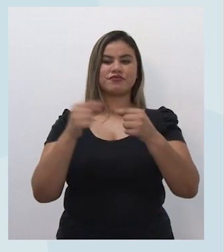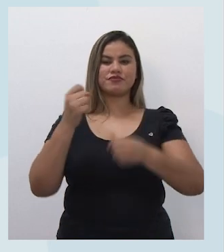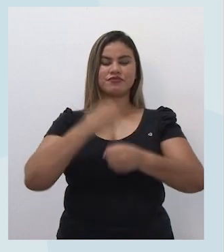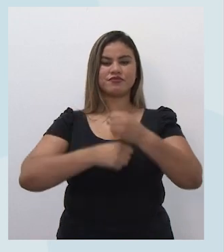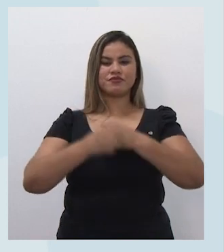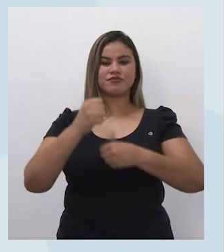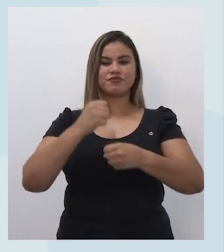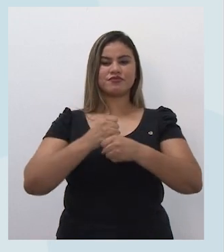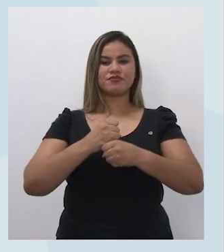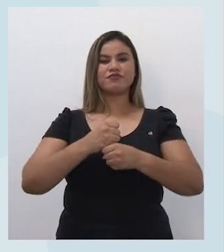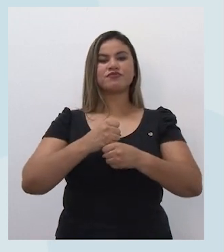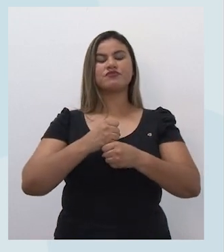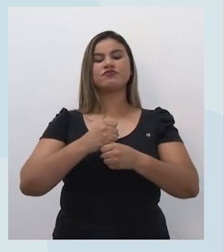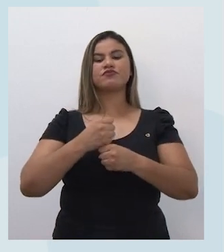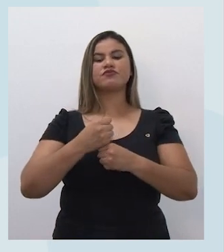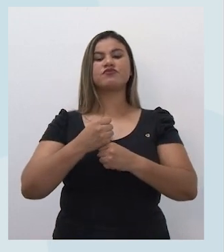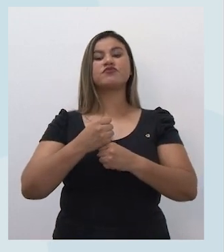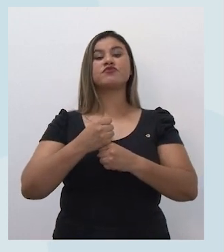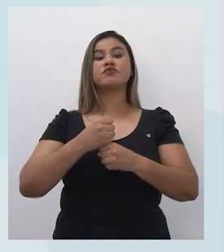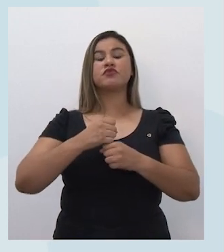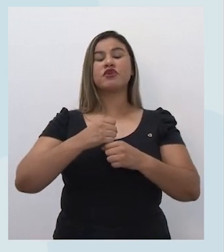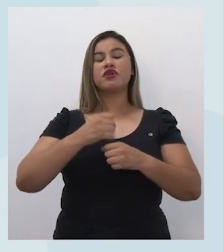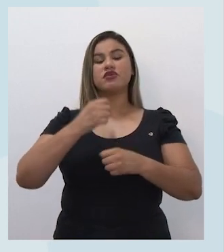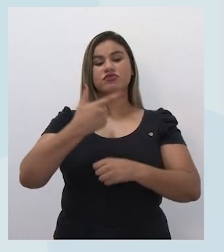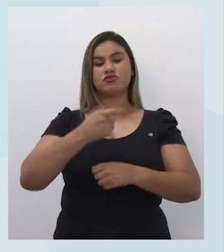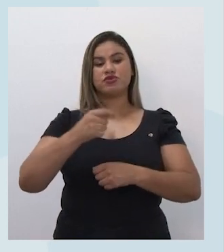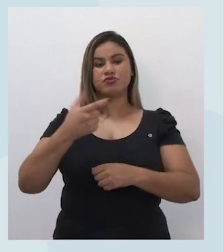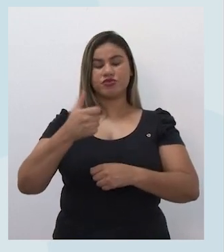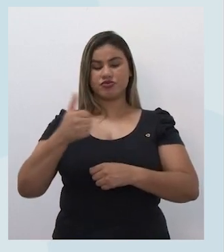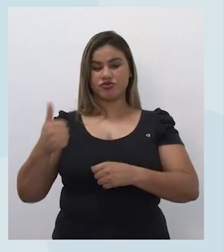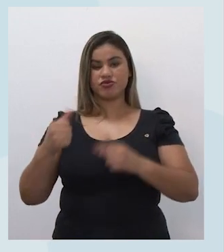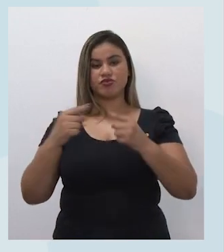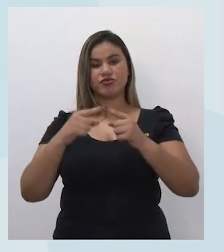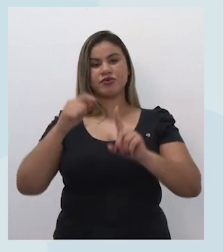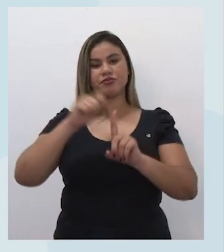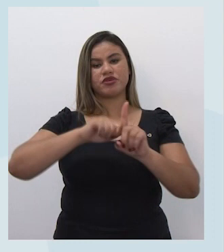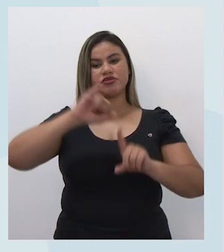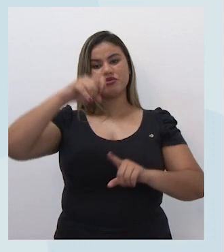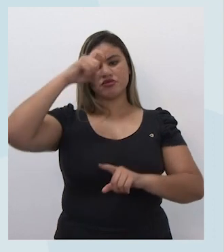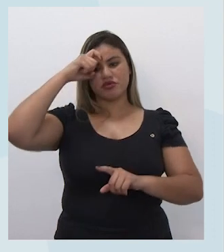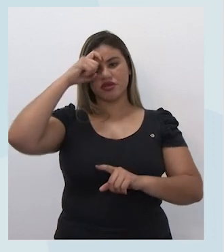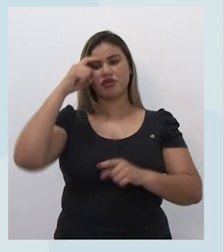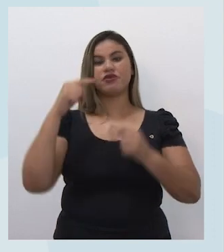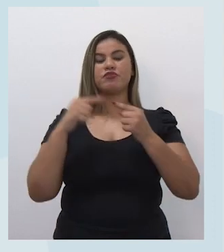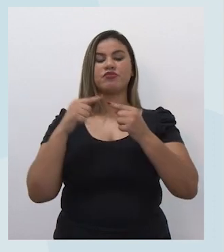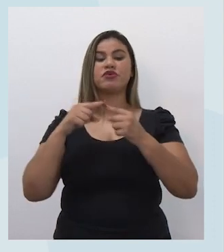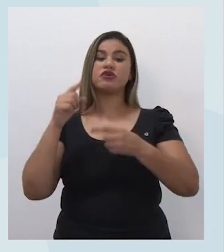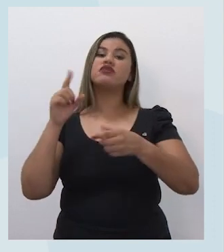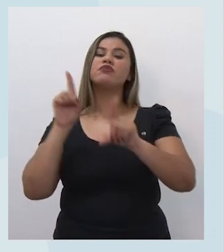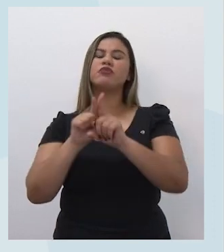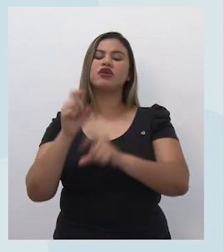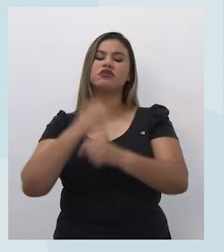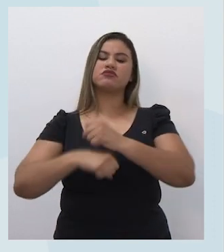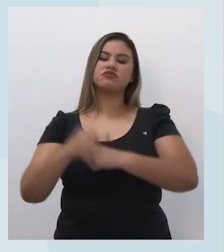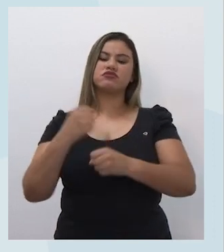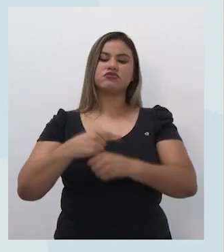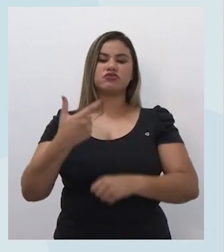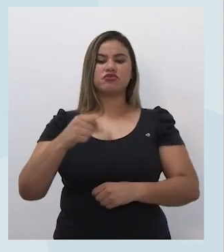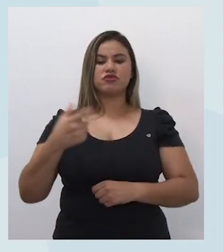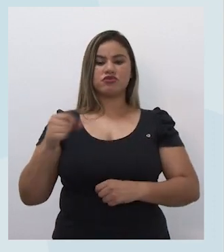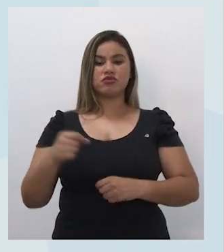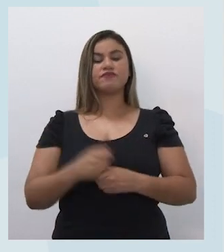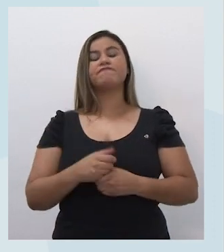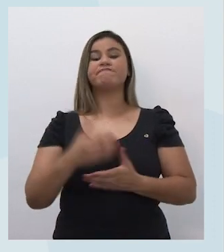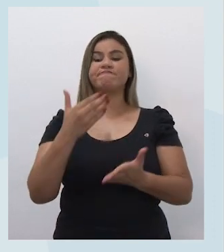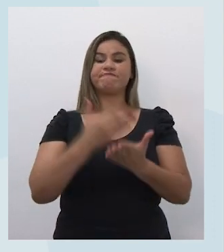e fechamento do ano letivo 2020. Ele é composto de partes aí, que são a introdução, perguntas e